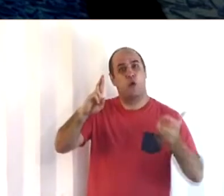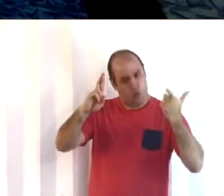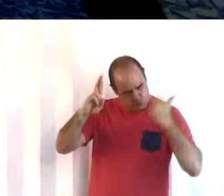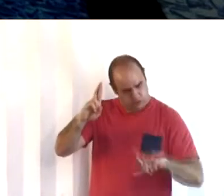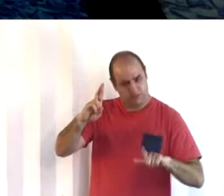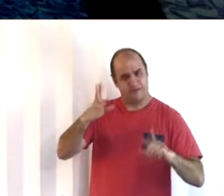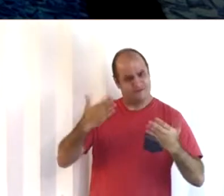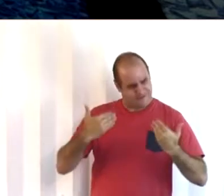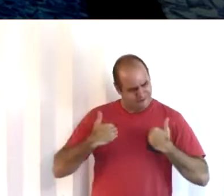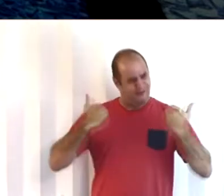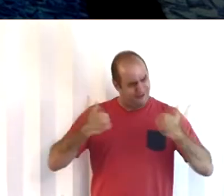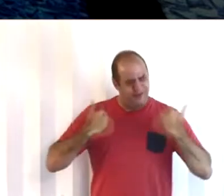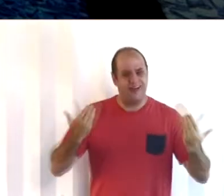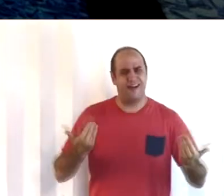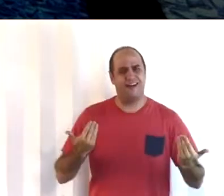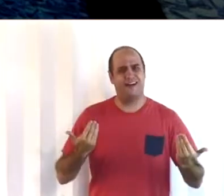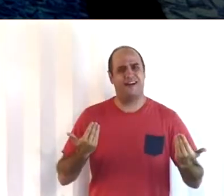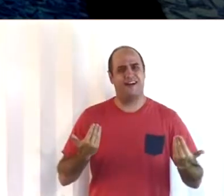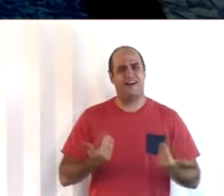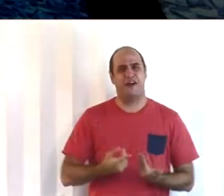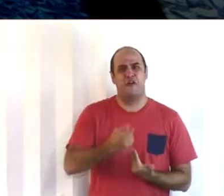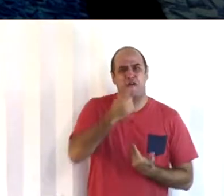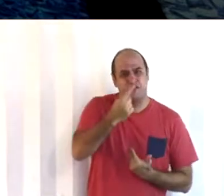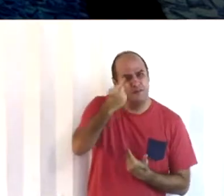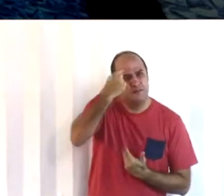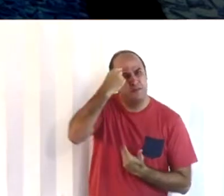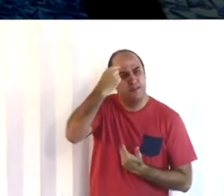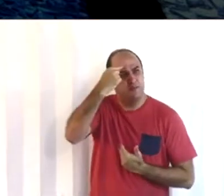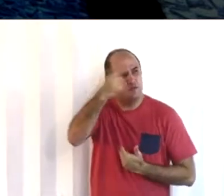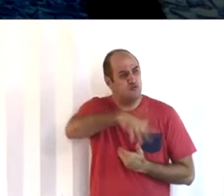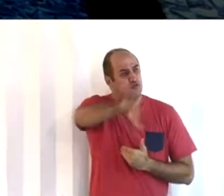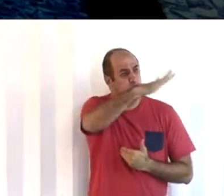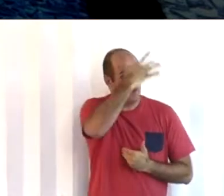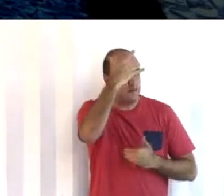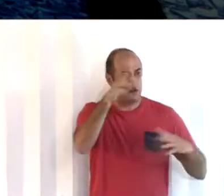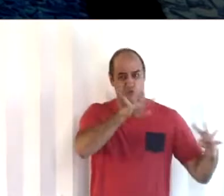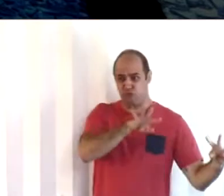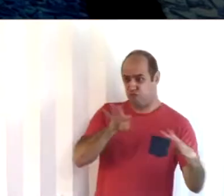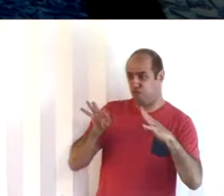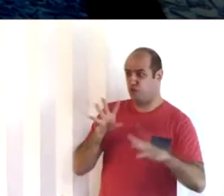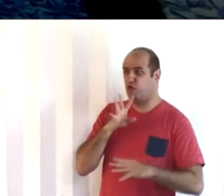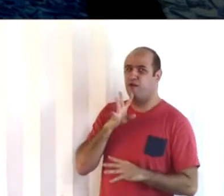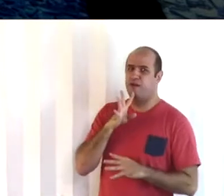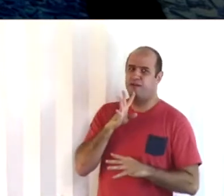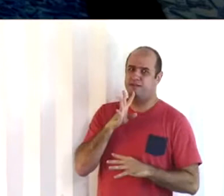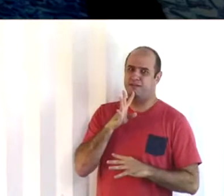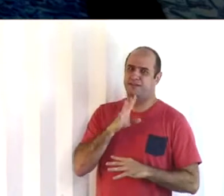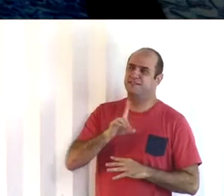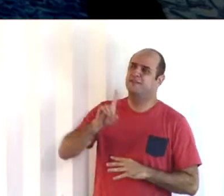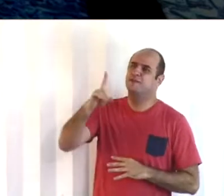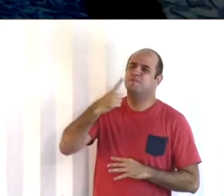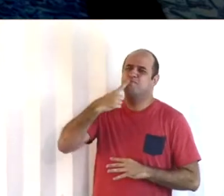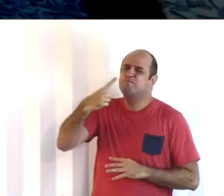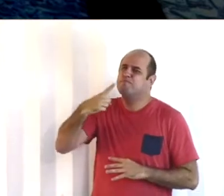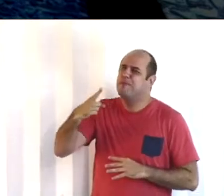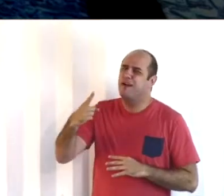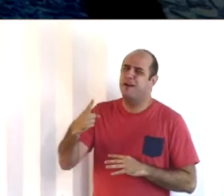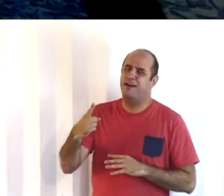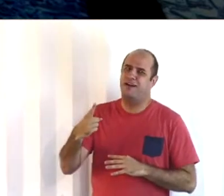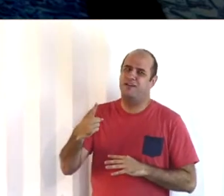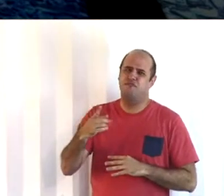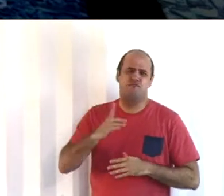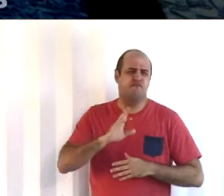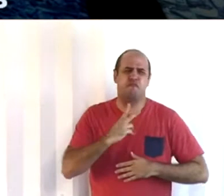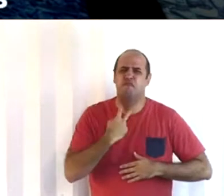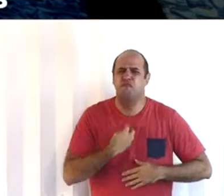digo, alegrai-vos. Seja a vossa moderação conhecida de todos os homens. Perto está o Senhor. Não